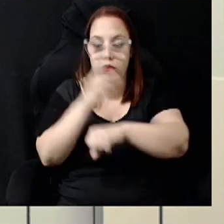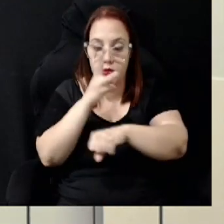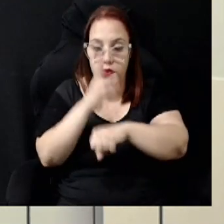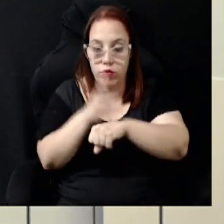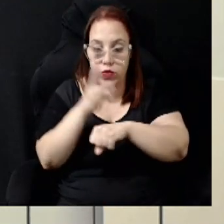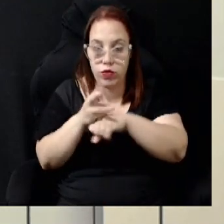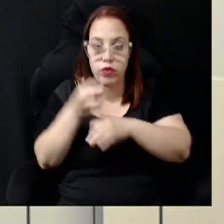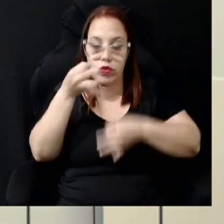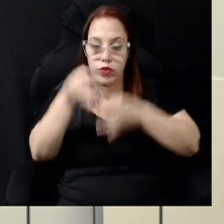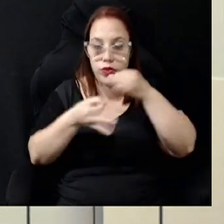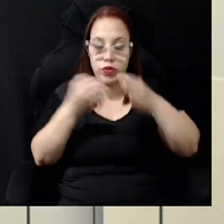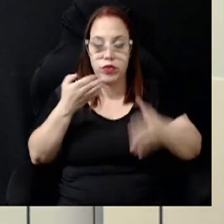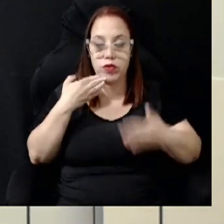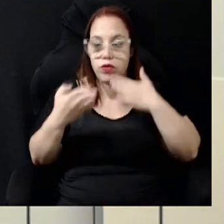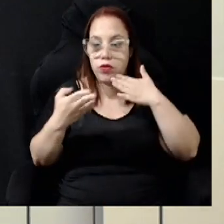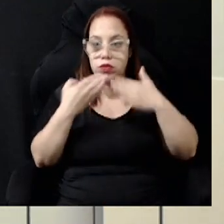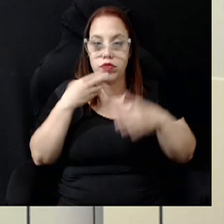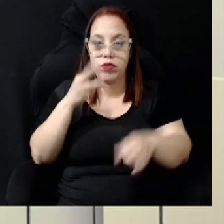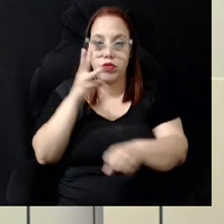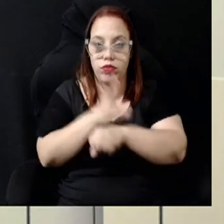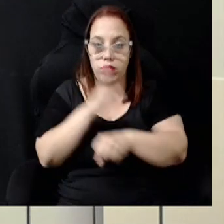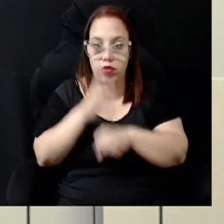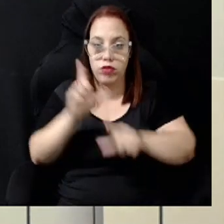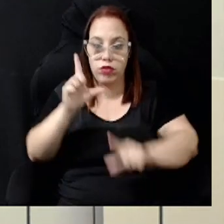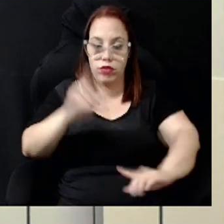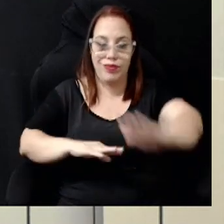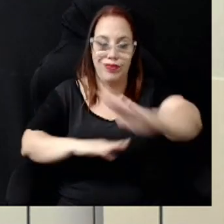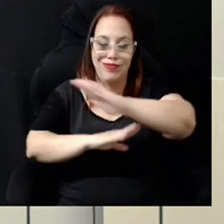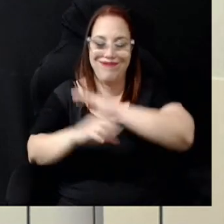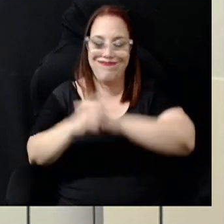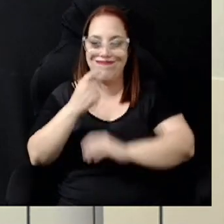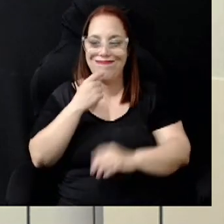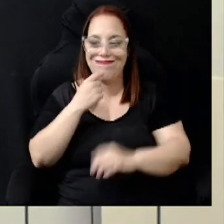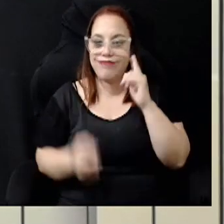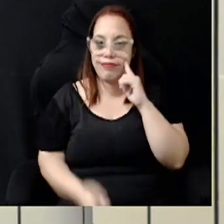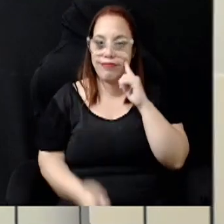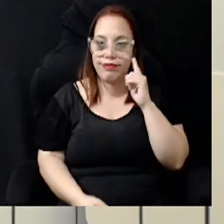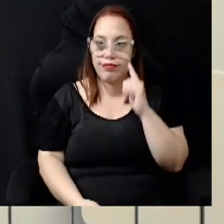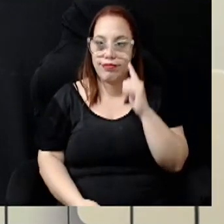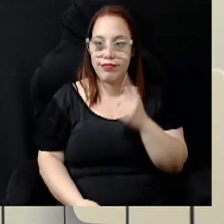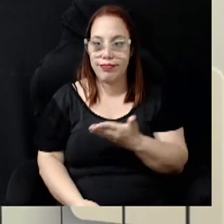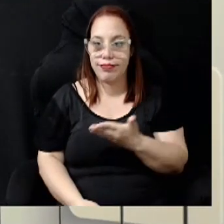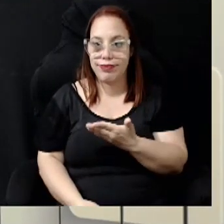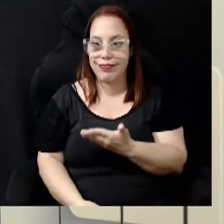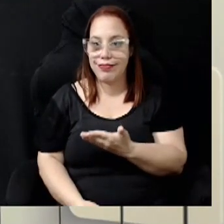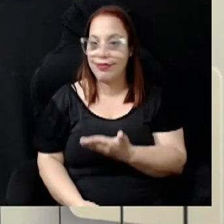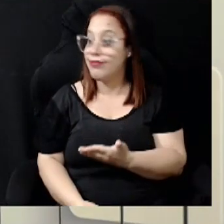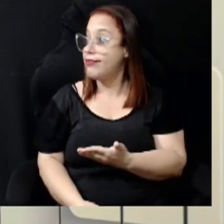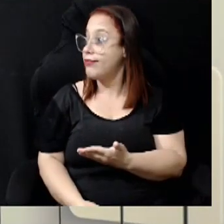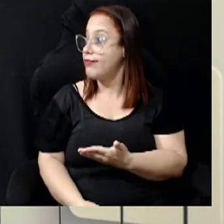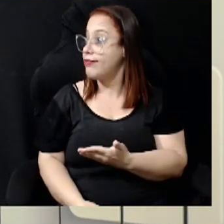participação. Número do WhatsApp aqui da TV Câmara Campinas, 19 é o nosso DDD,